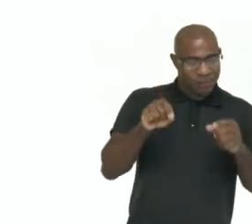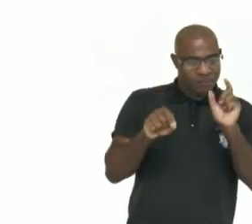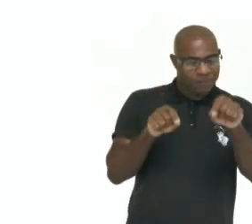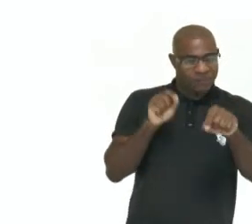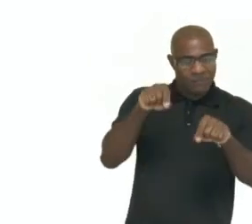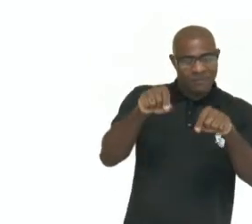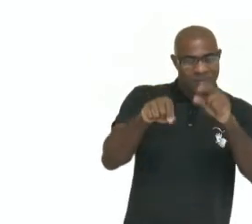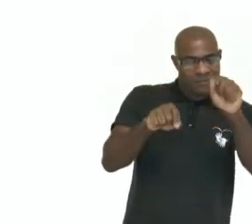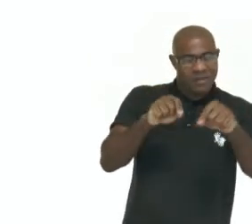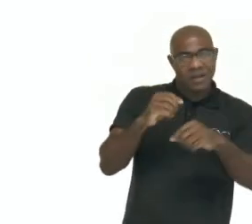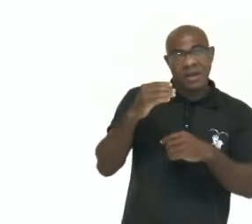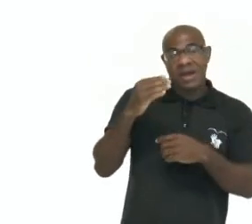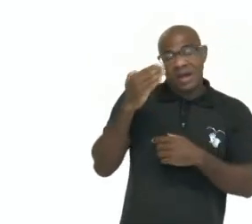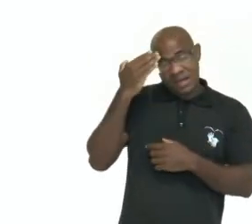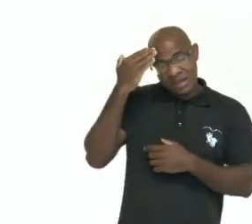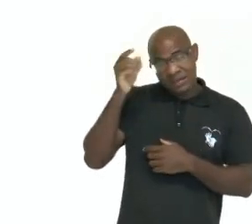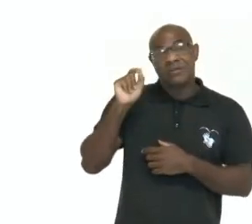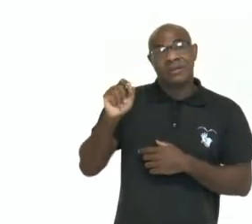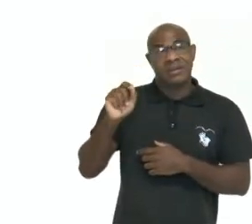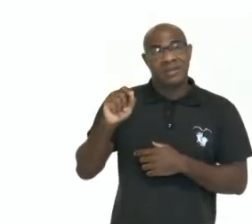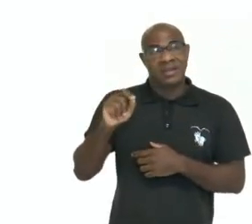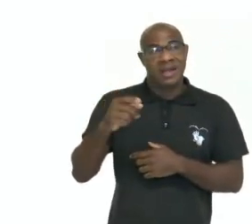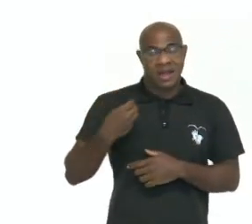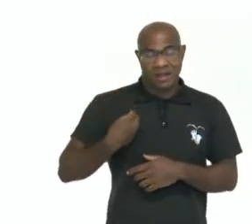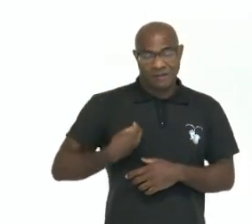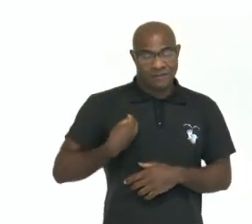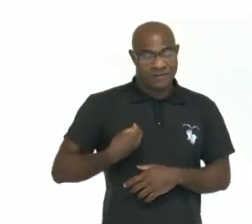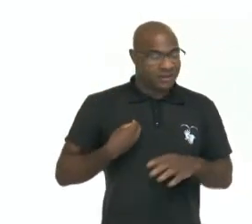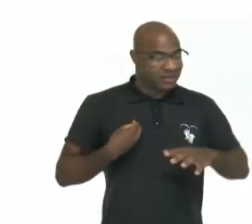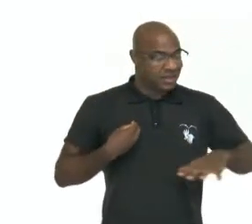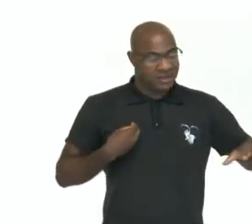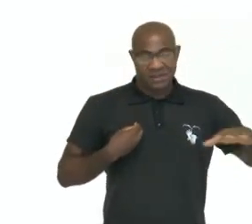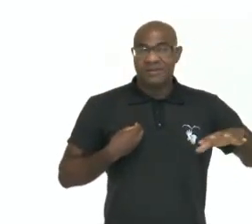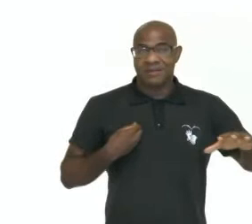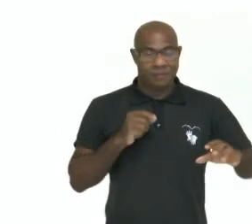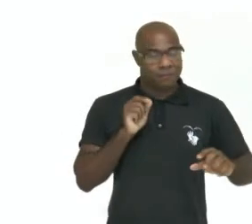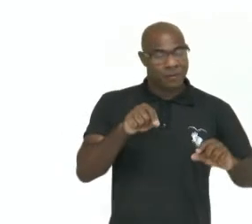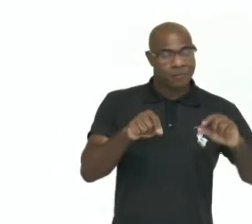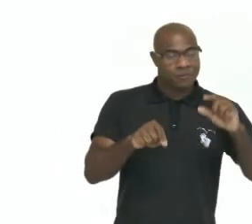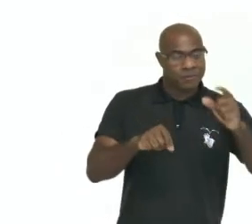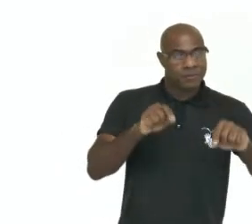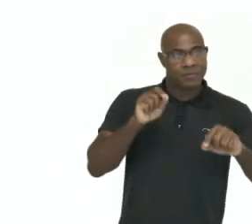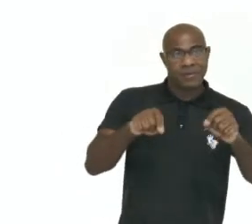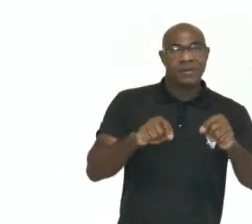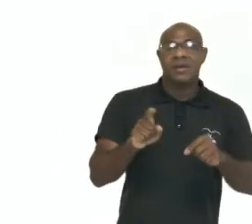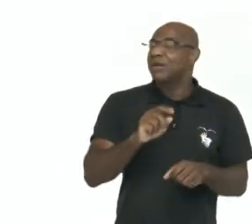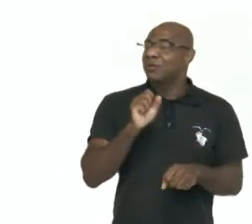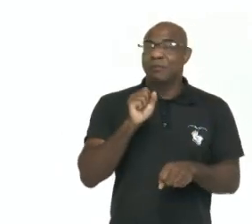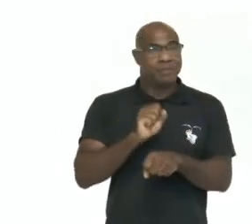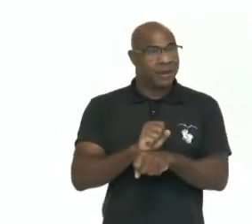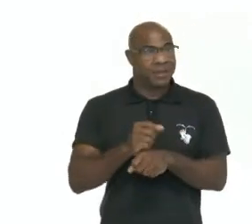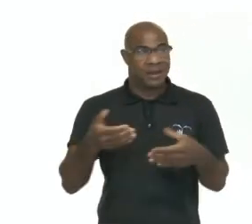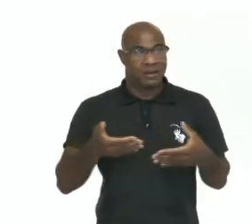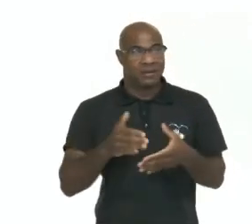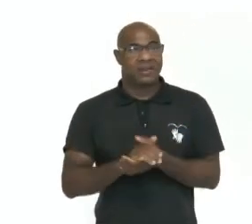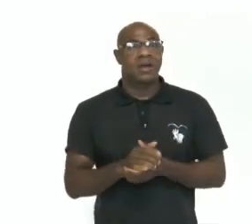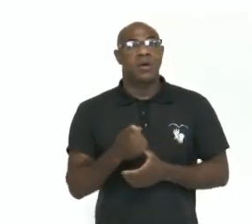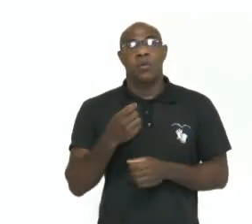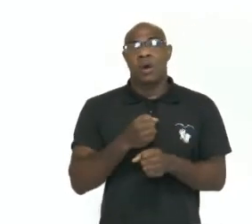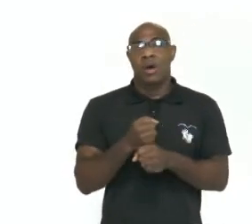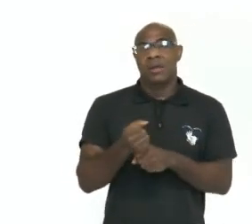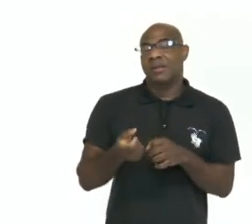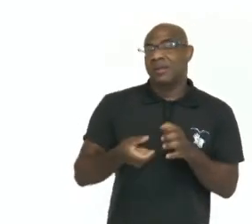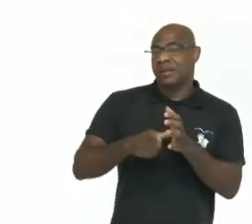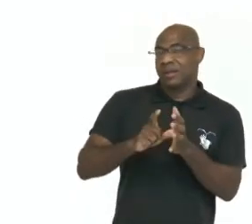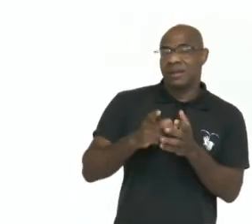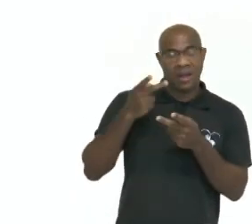graças ao instinto de sobrevivência das galinhas. A maluquice não para por aí. 1 ano antes, a